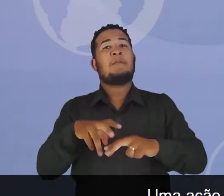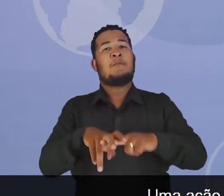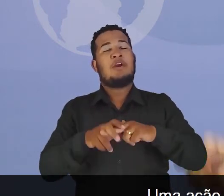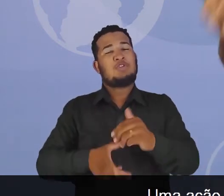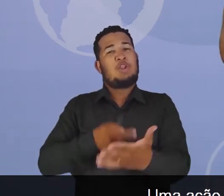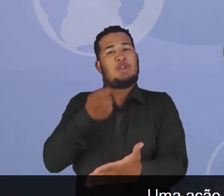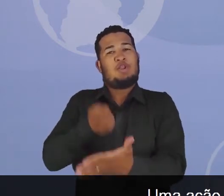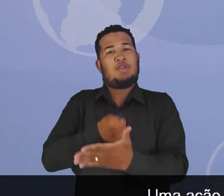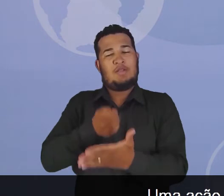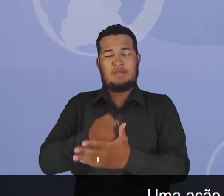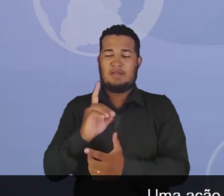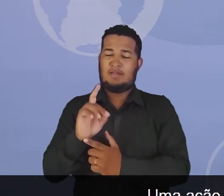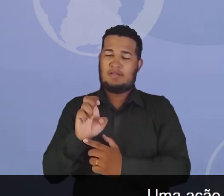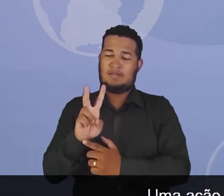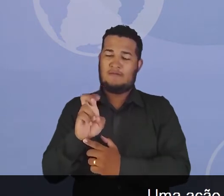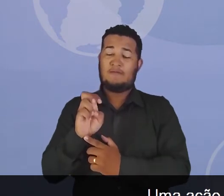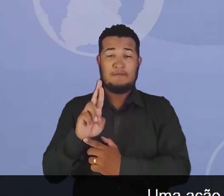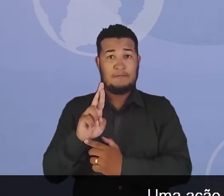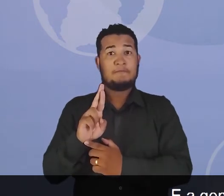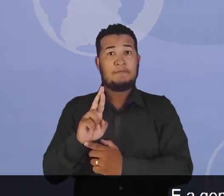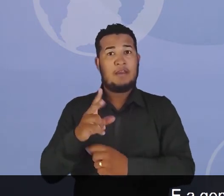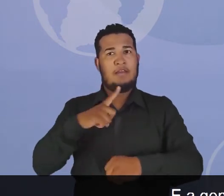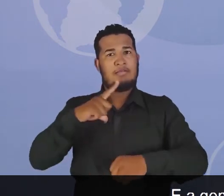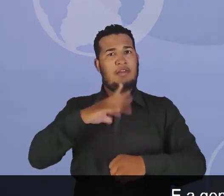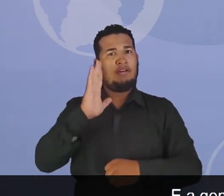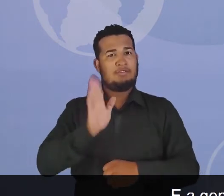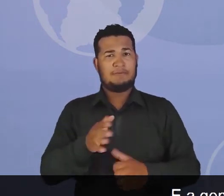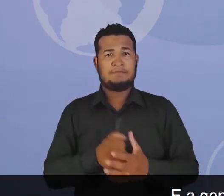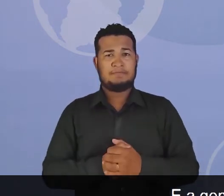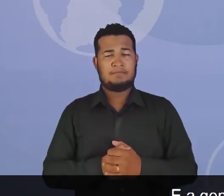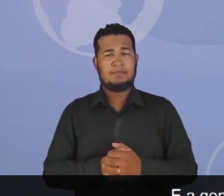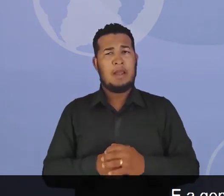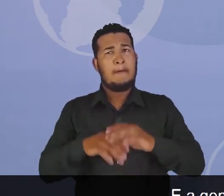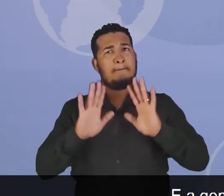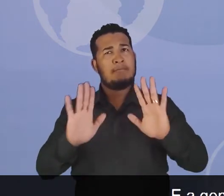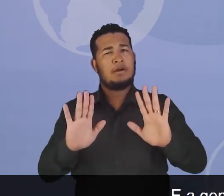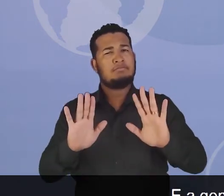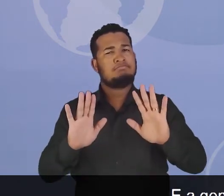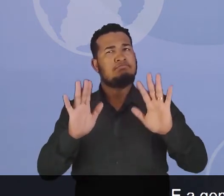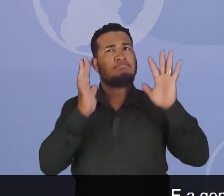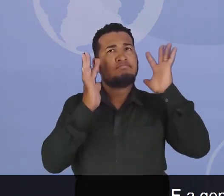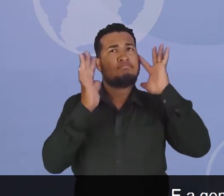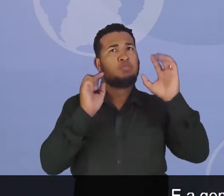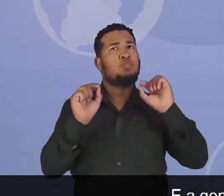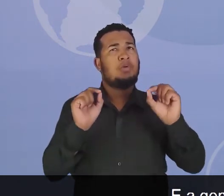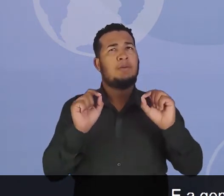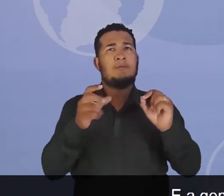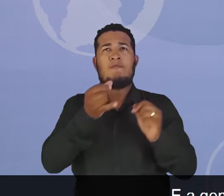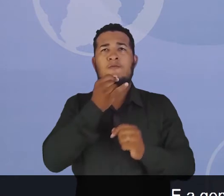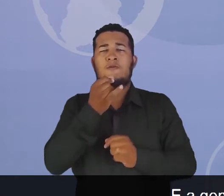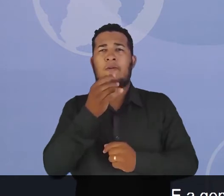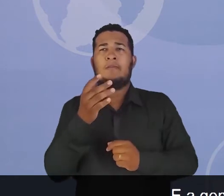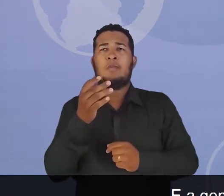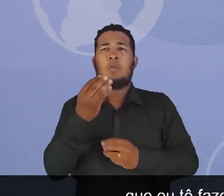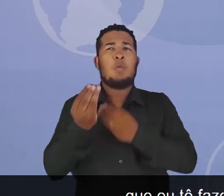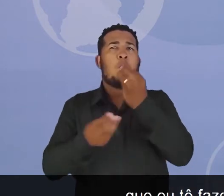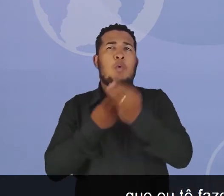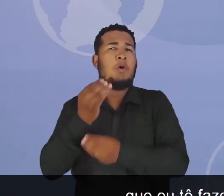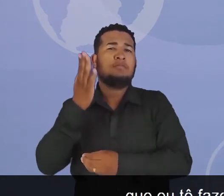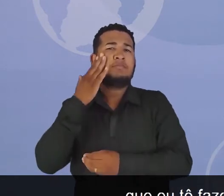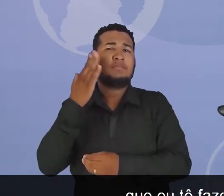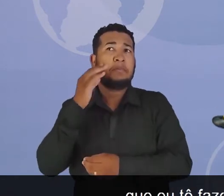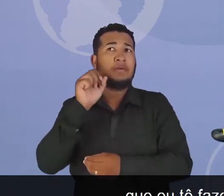dever que a gente se impõe. E a gente pode se perguntar, então, professor, quando é que eu sei que